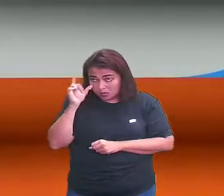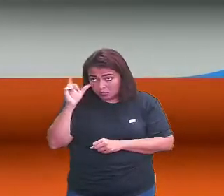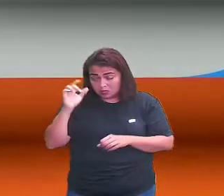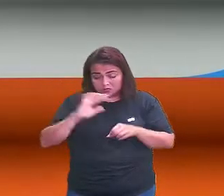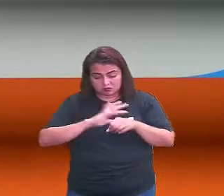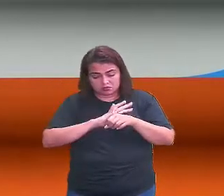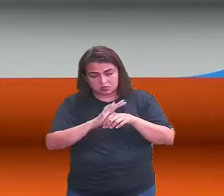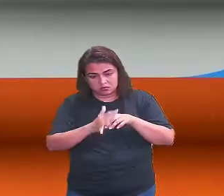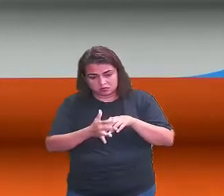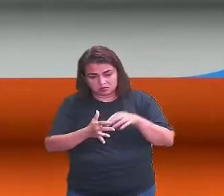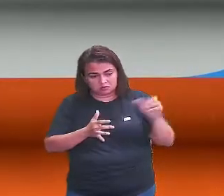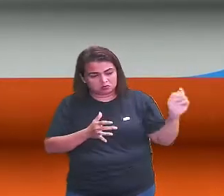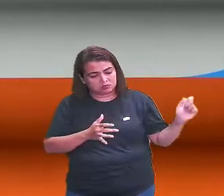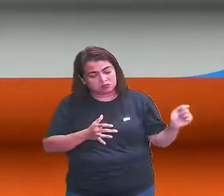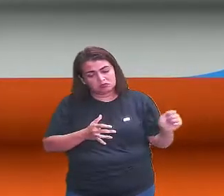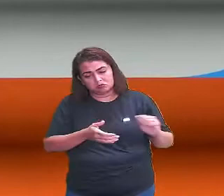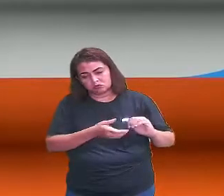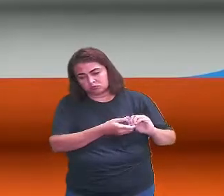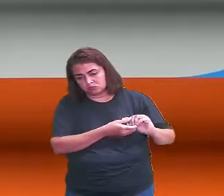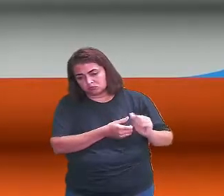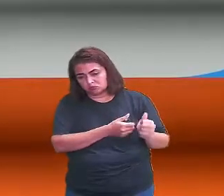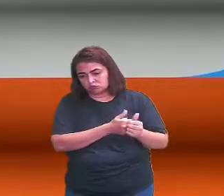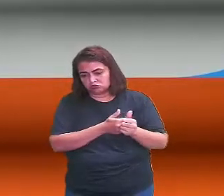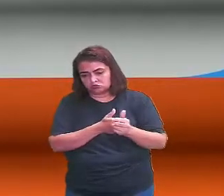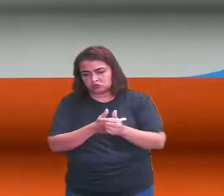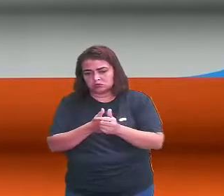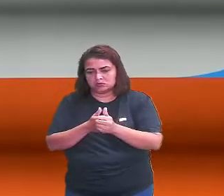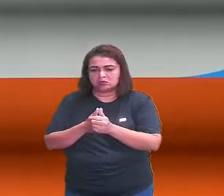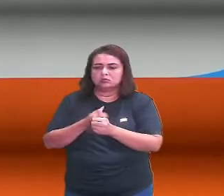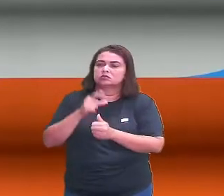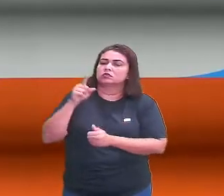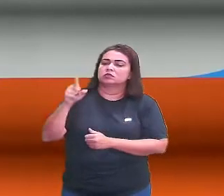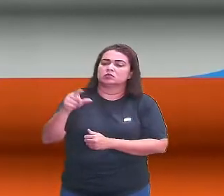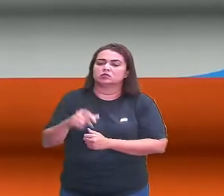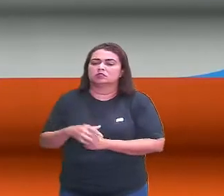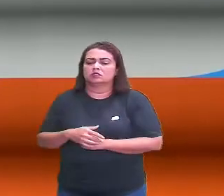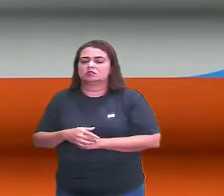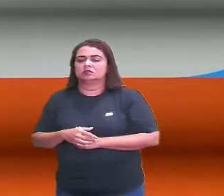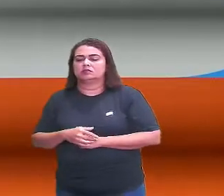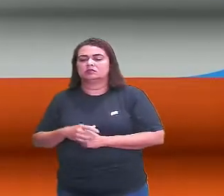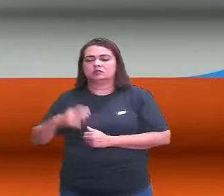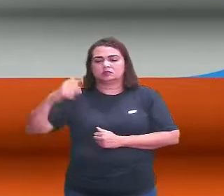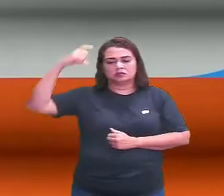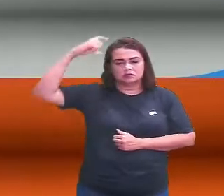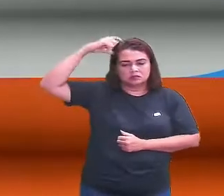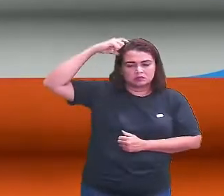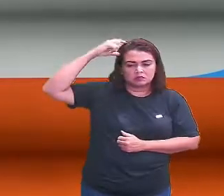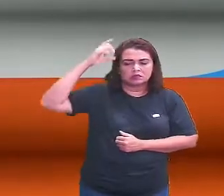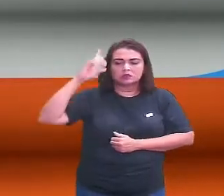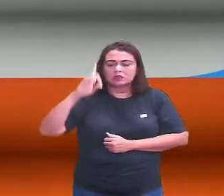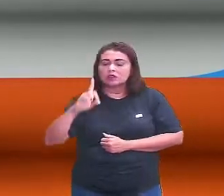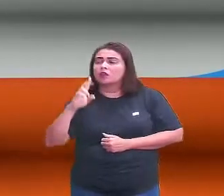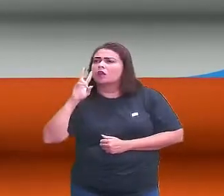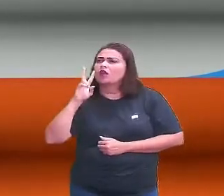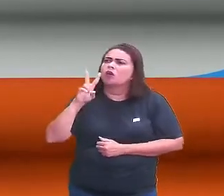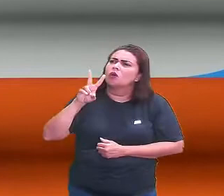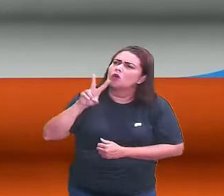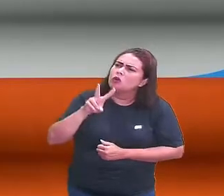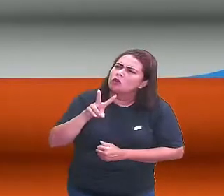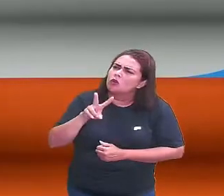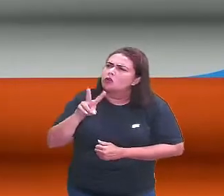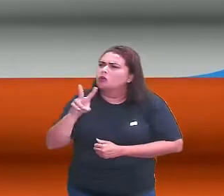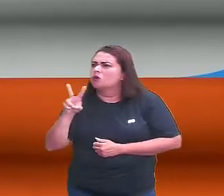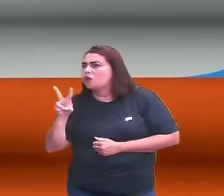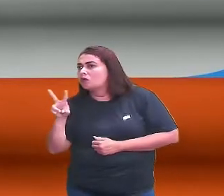foi lá e levou Douglas lá, na entrada da caverna. Douglas olhou lá dentro, Ele olhou